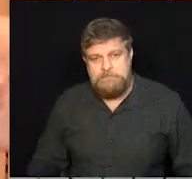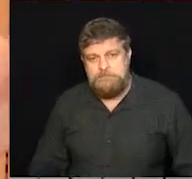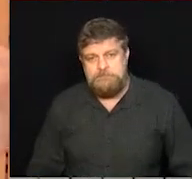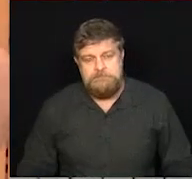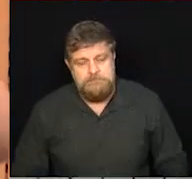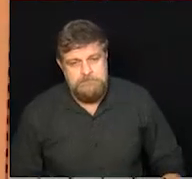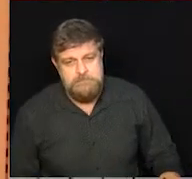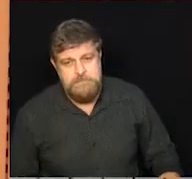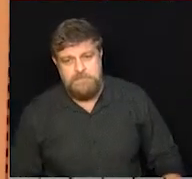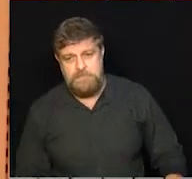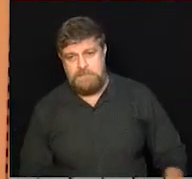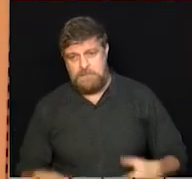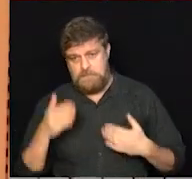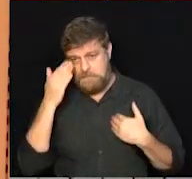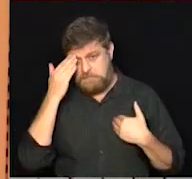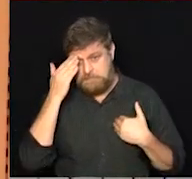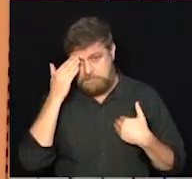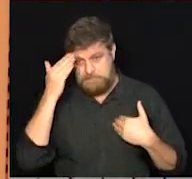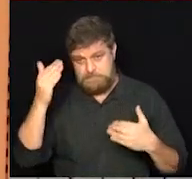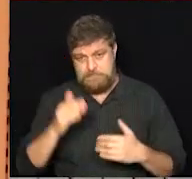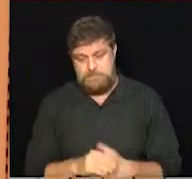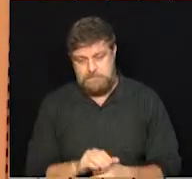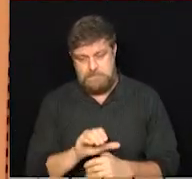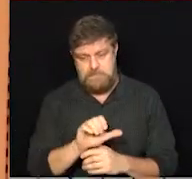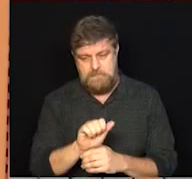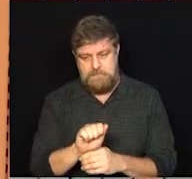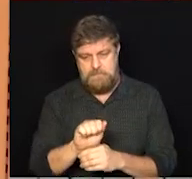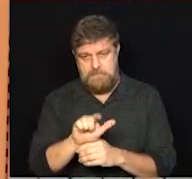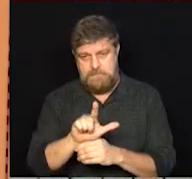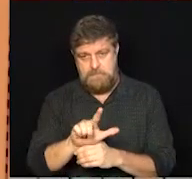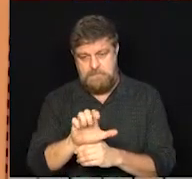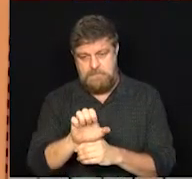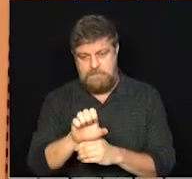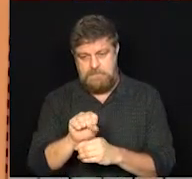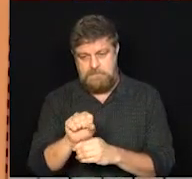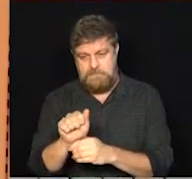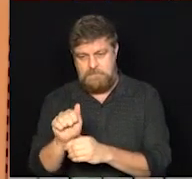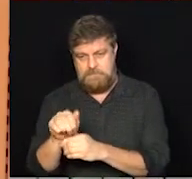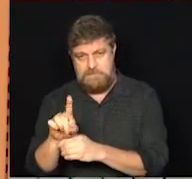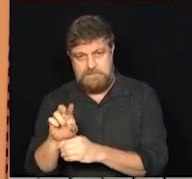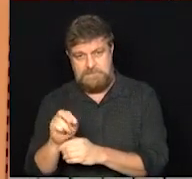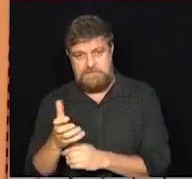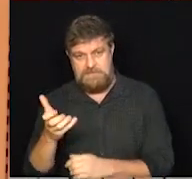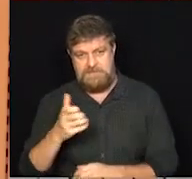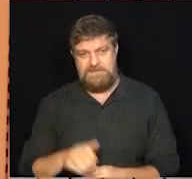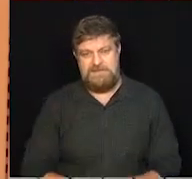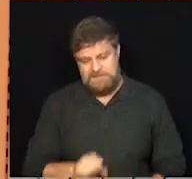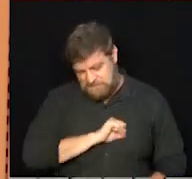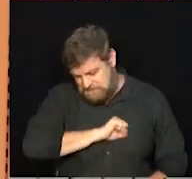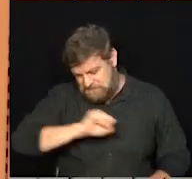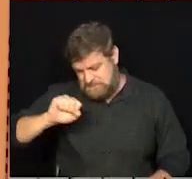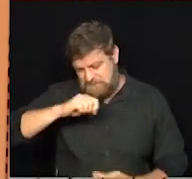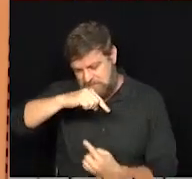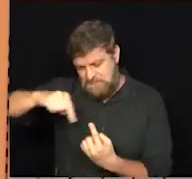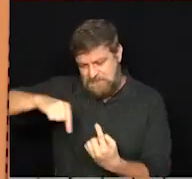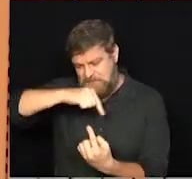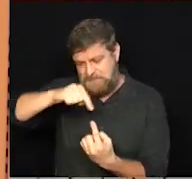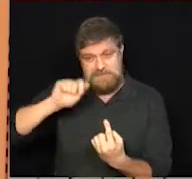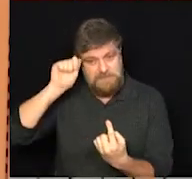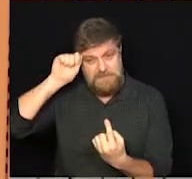e obrigado Alessandra quero dar um salve a São Benedito também